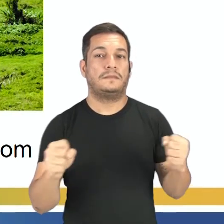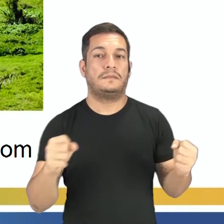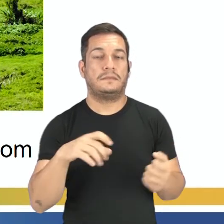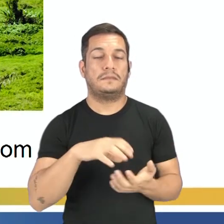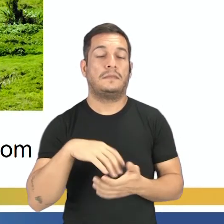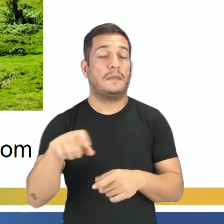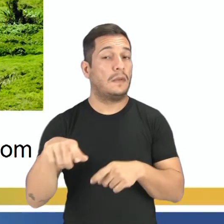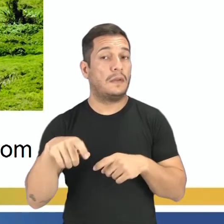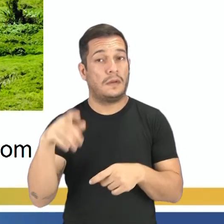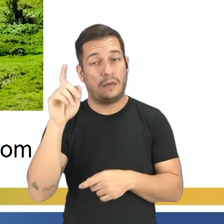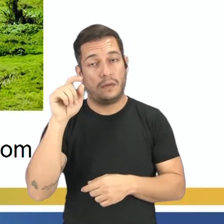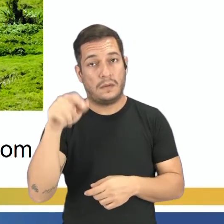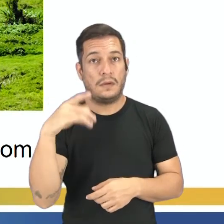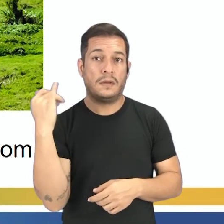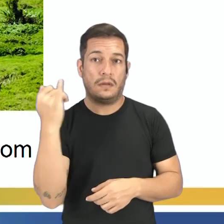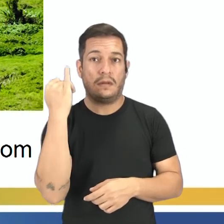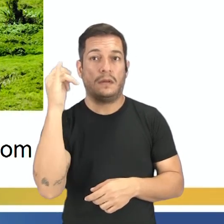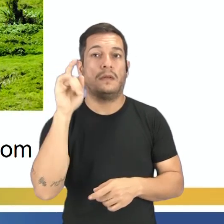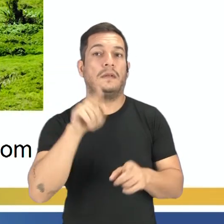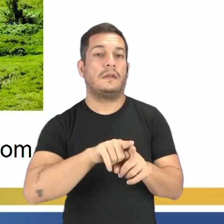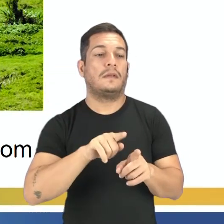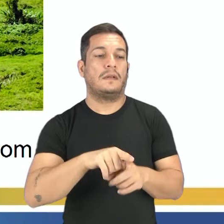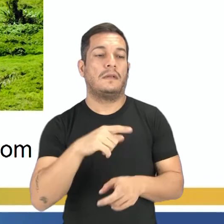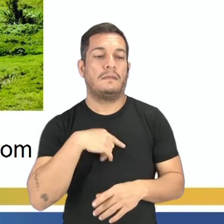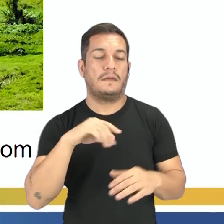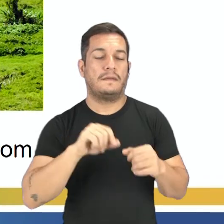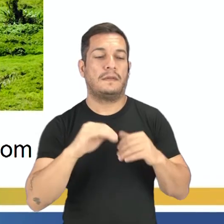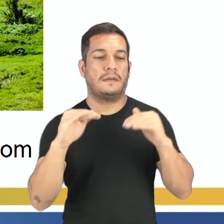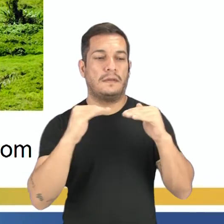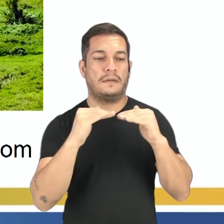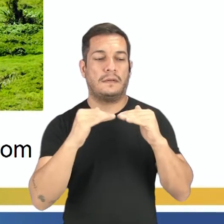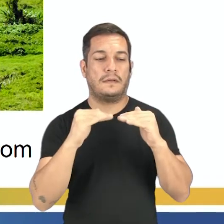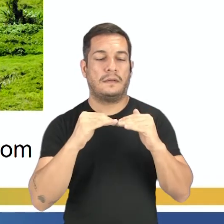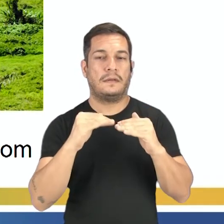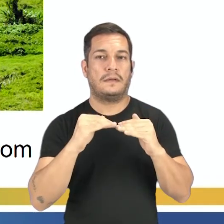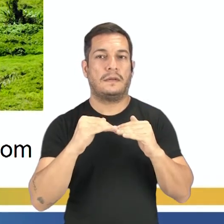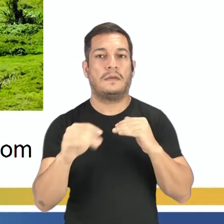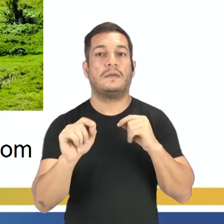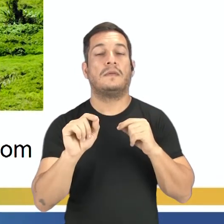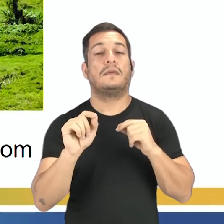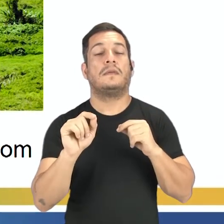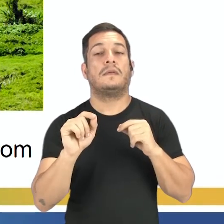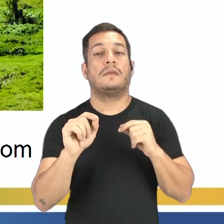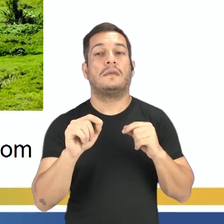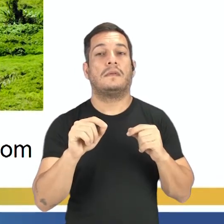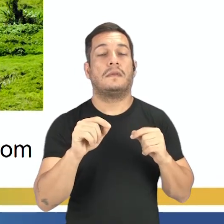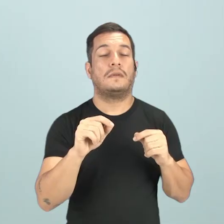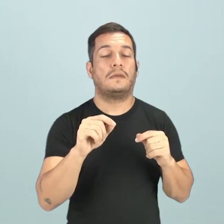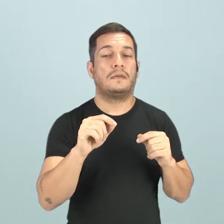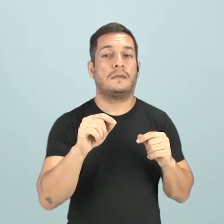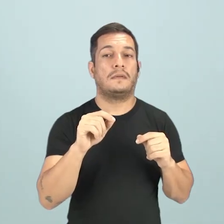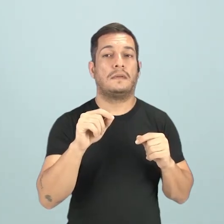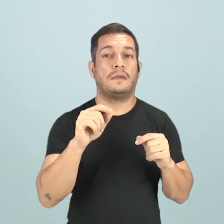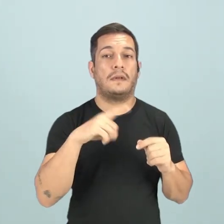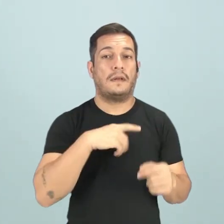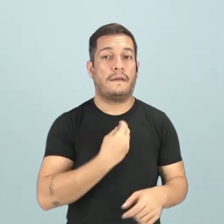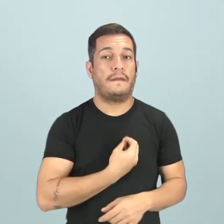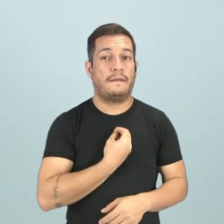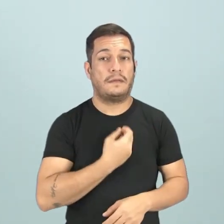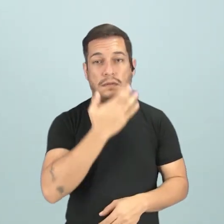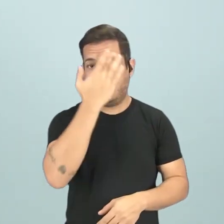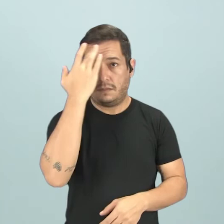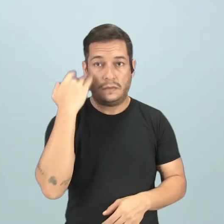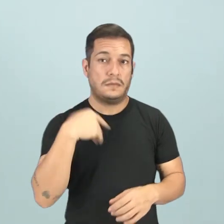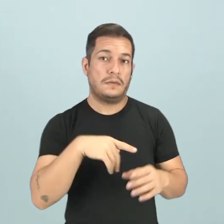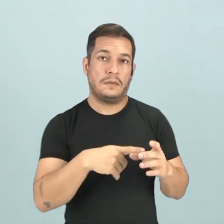paisagem rural ela é de grande importância para fazer esse equilíbrio, né? Esse equilíbrio entre a vida das